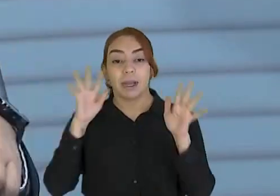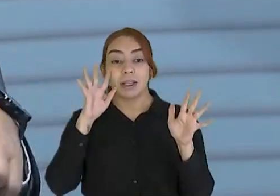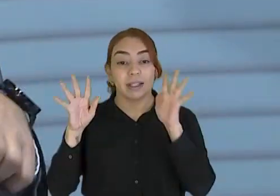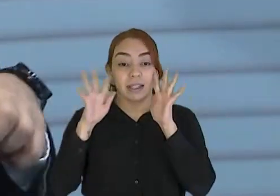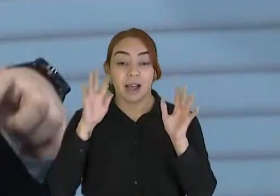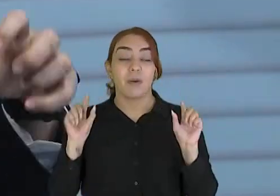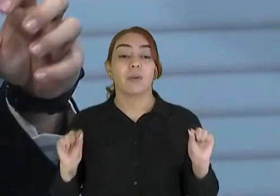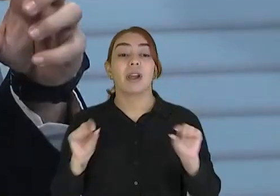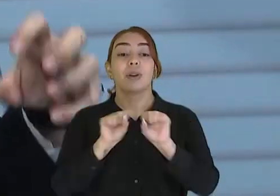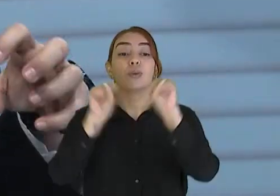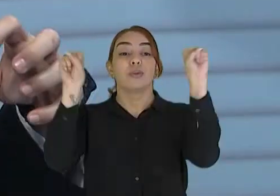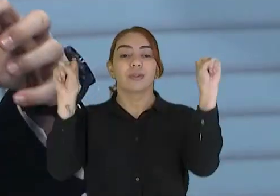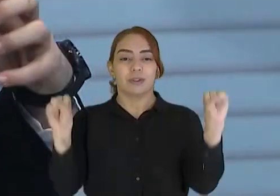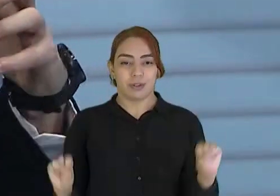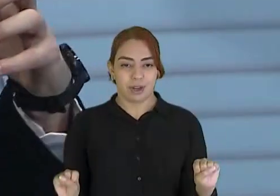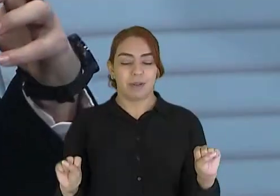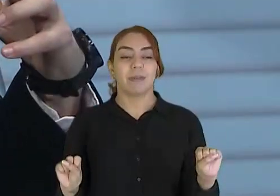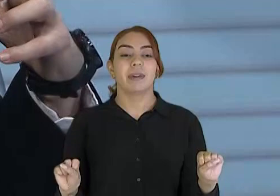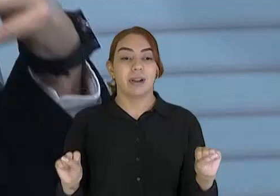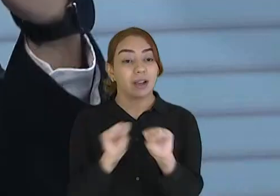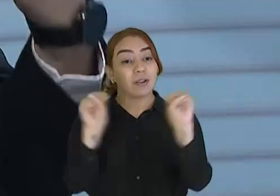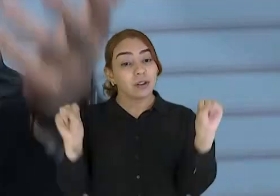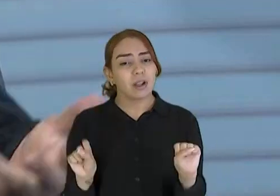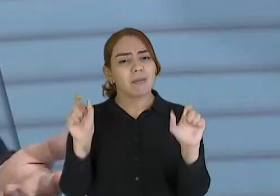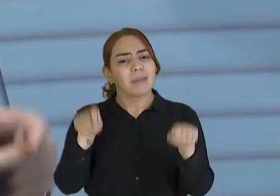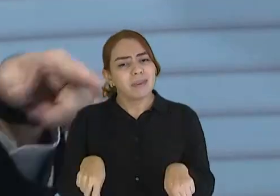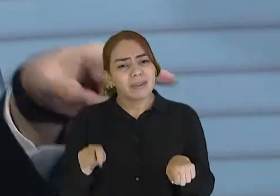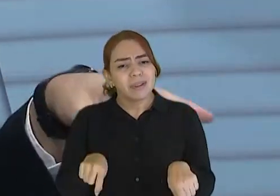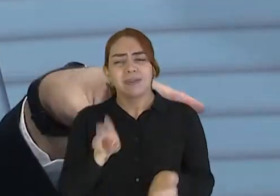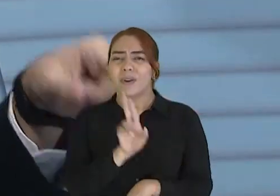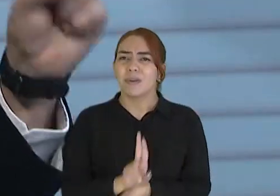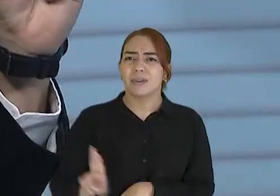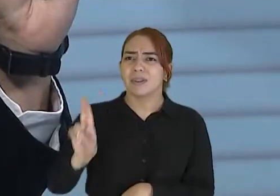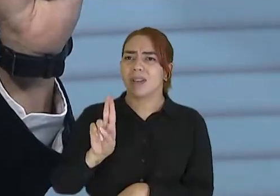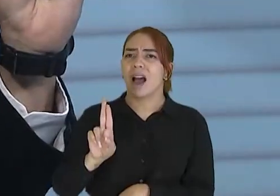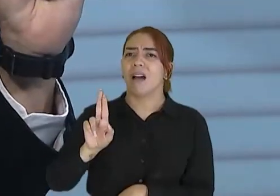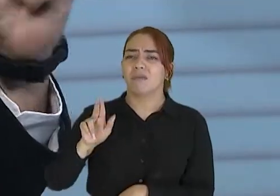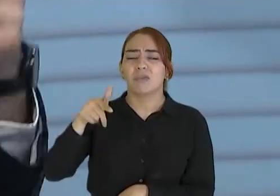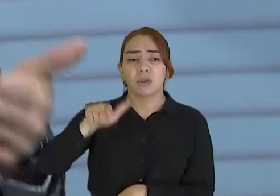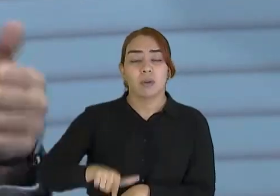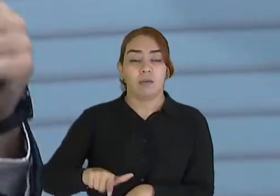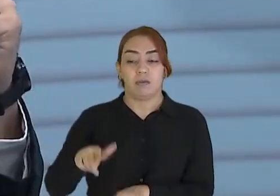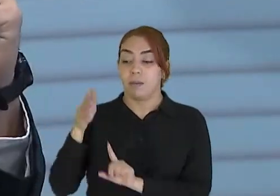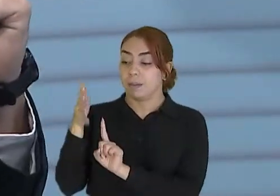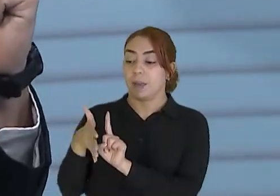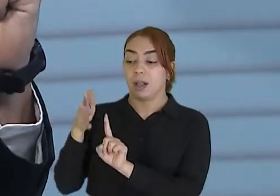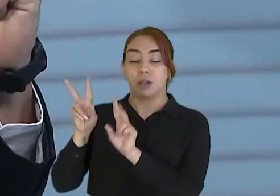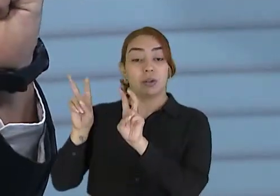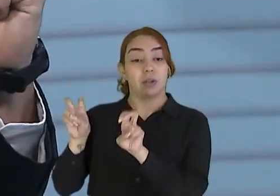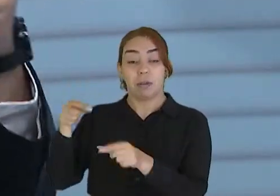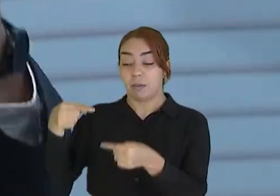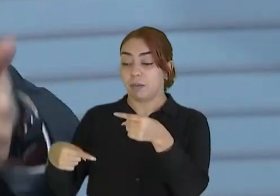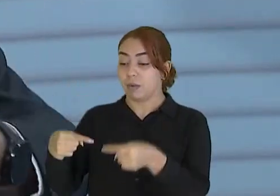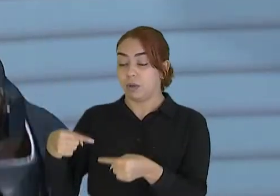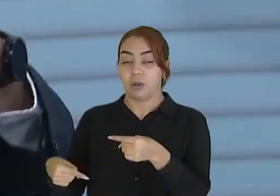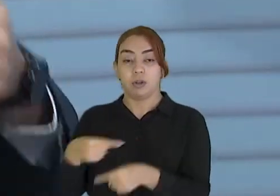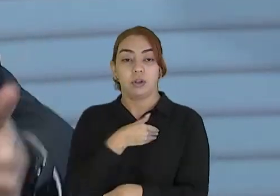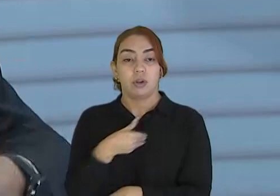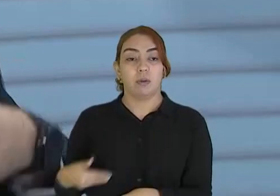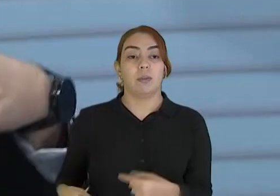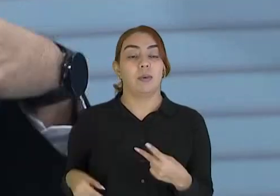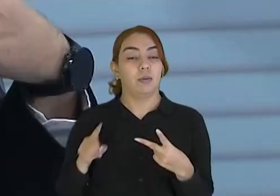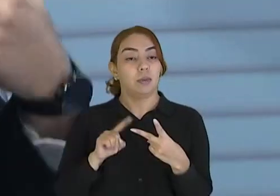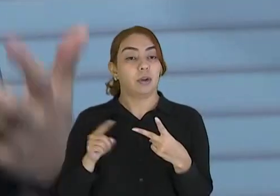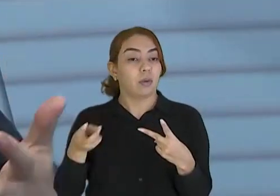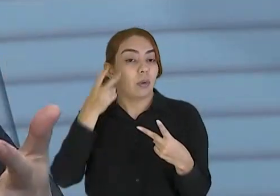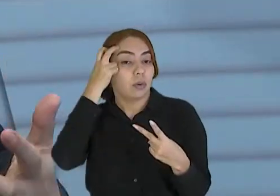semana é importante, porque a gente traz essas perspectivas. Tanto que tem uma palestra aí que vai ser, é sobre política pública, sobre arte, sobre cultura,